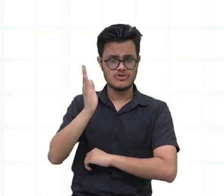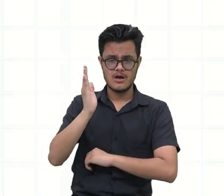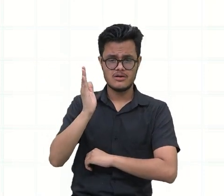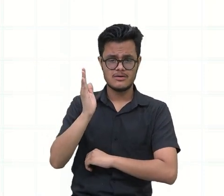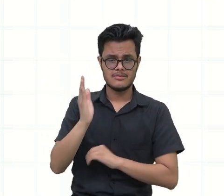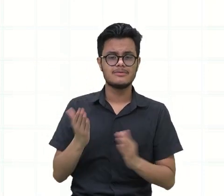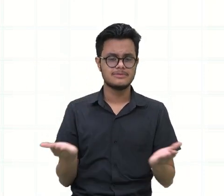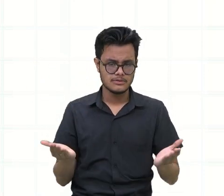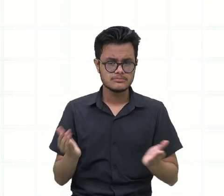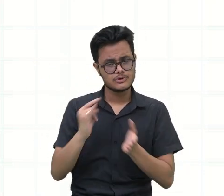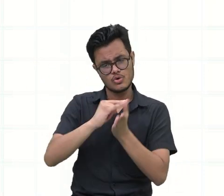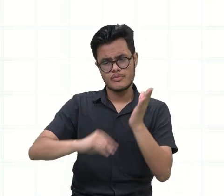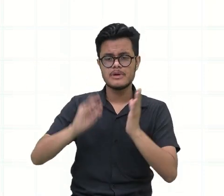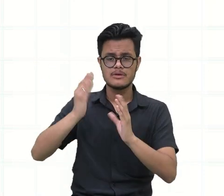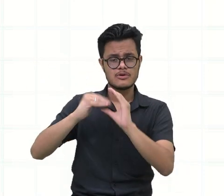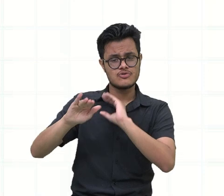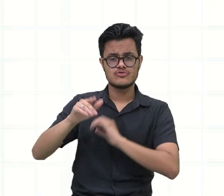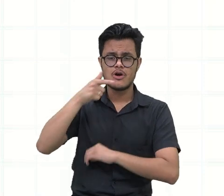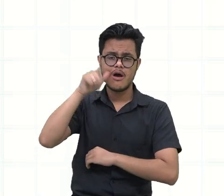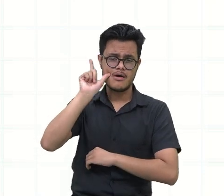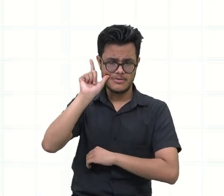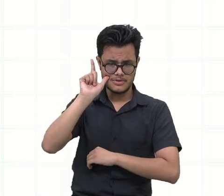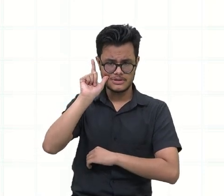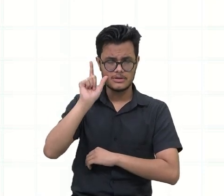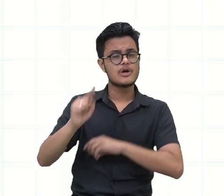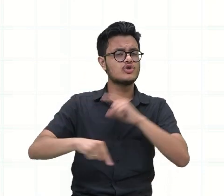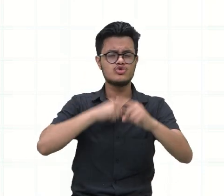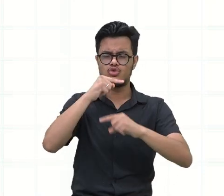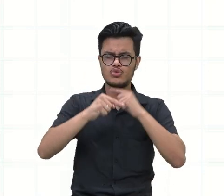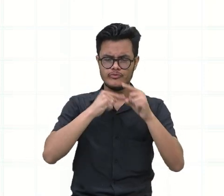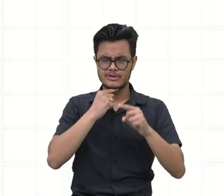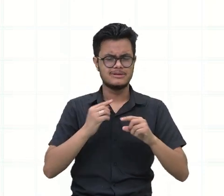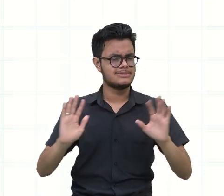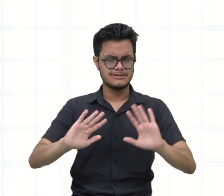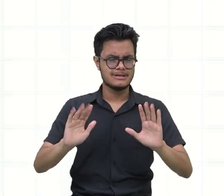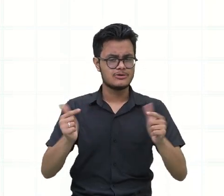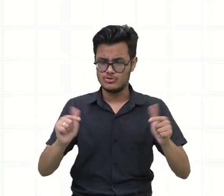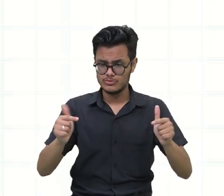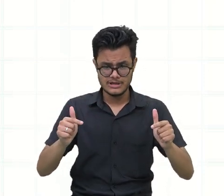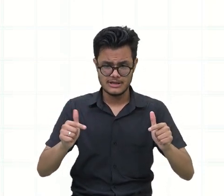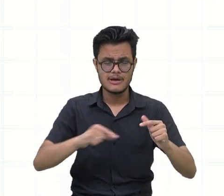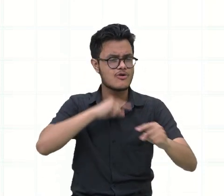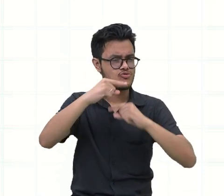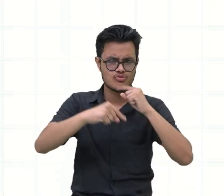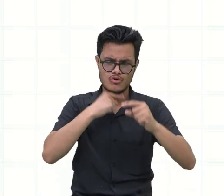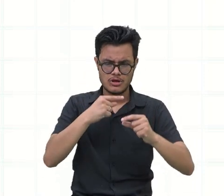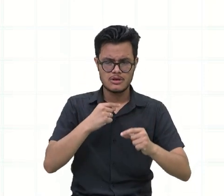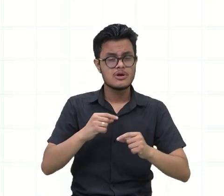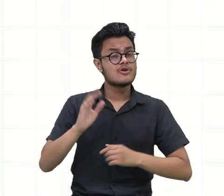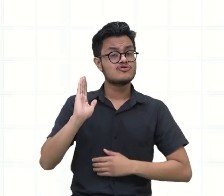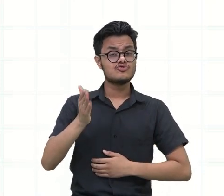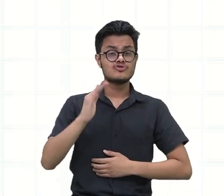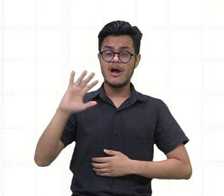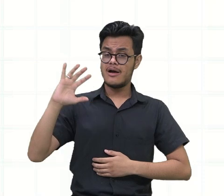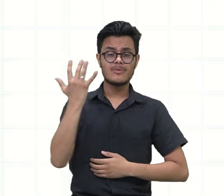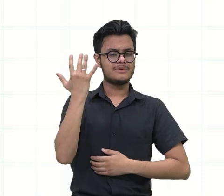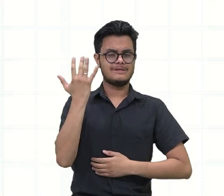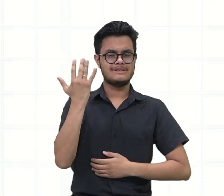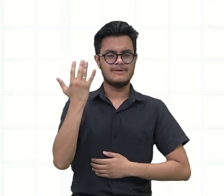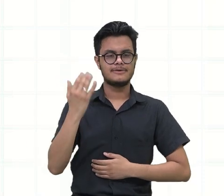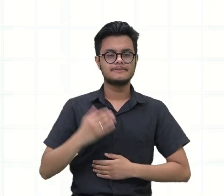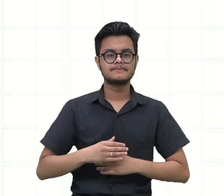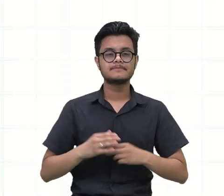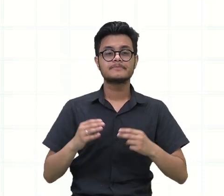foi enviado. Então, não há dúvidas de que isso aconteceu, né? Gosto de